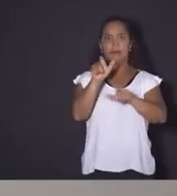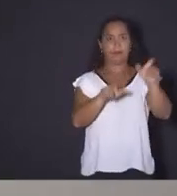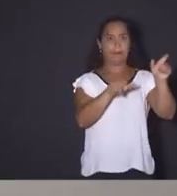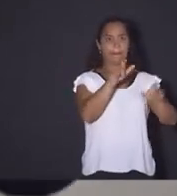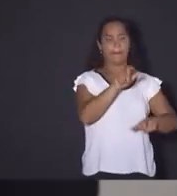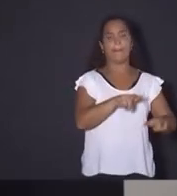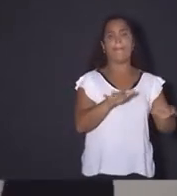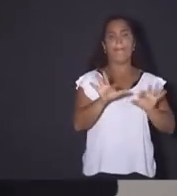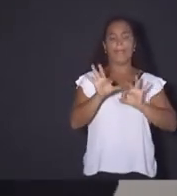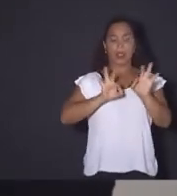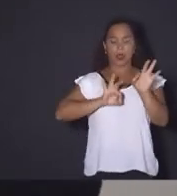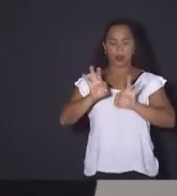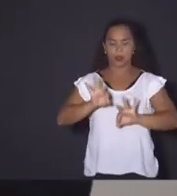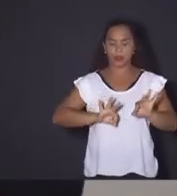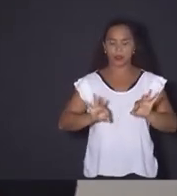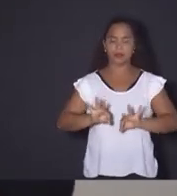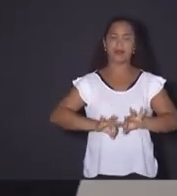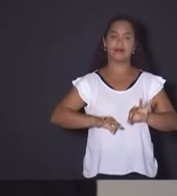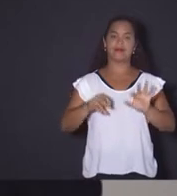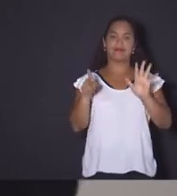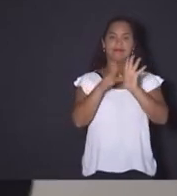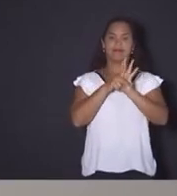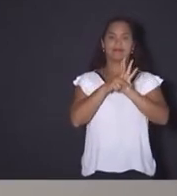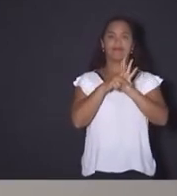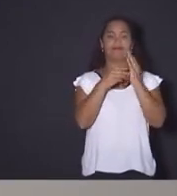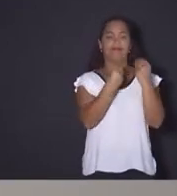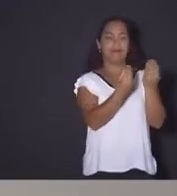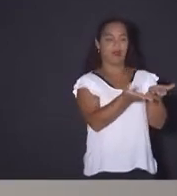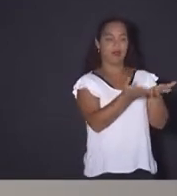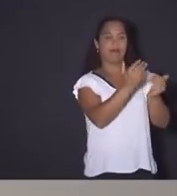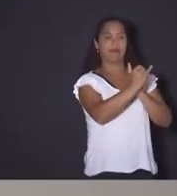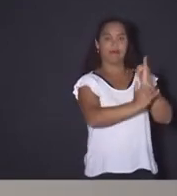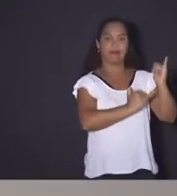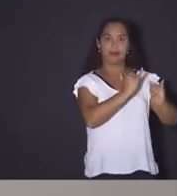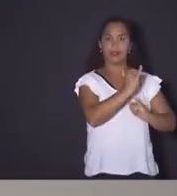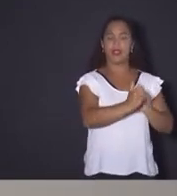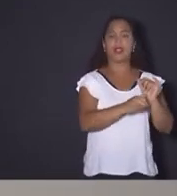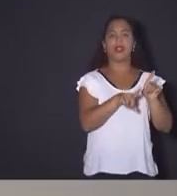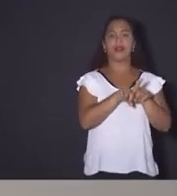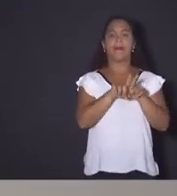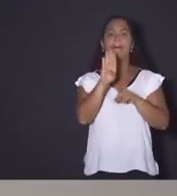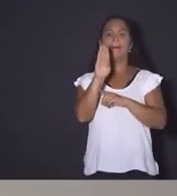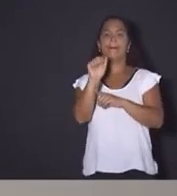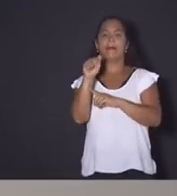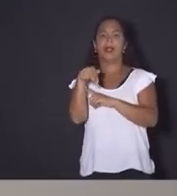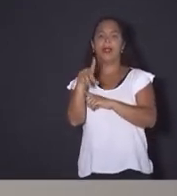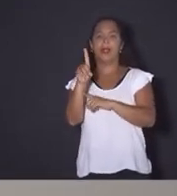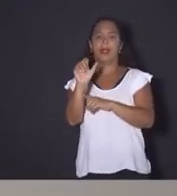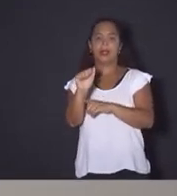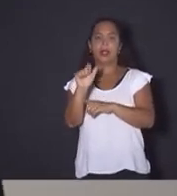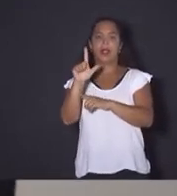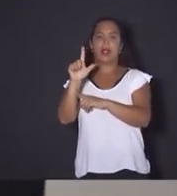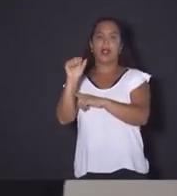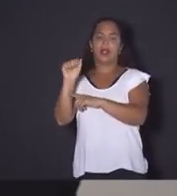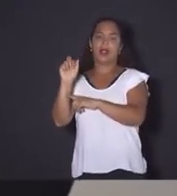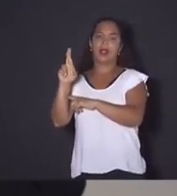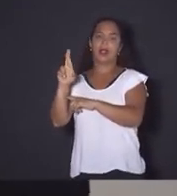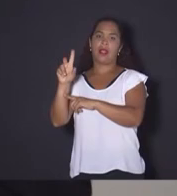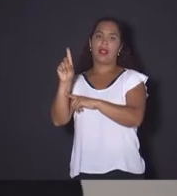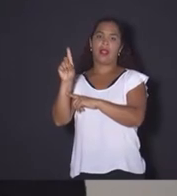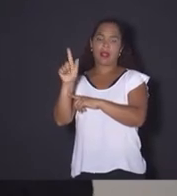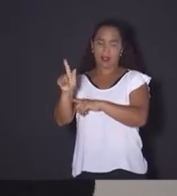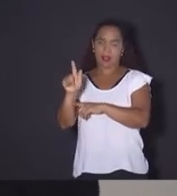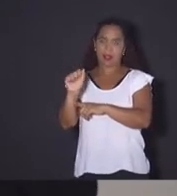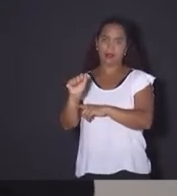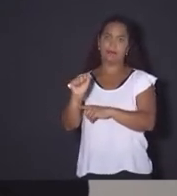da organização da estrutura da internet, da oferta da banda larga pelos governos, ou seja, essa estrutura foi